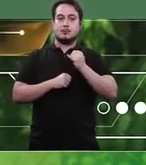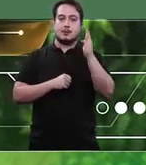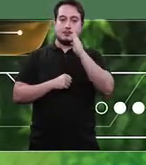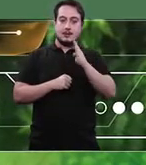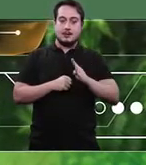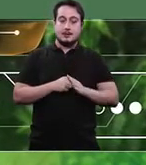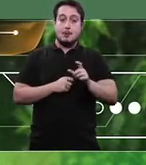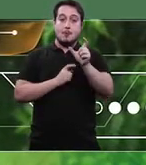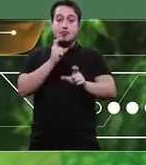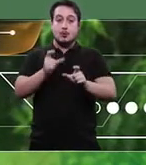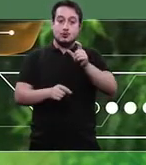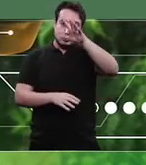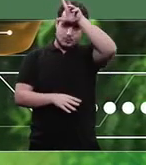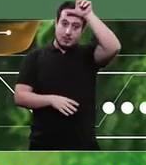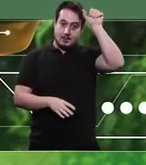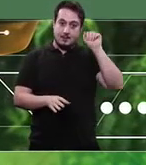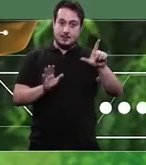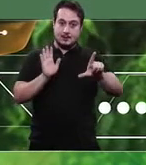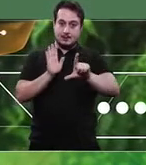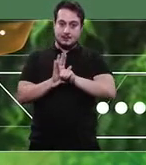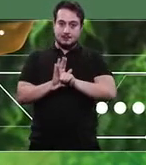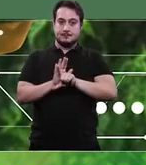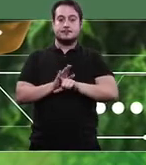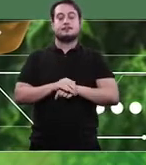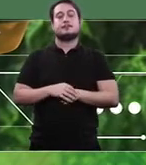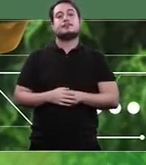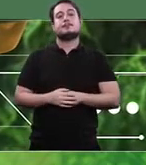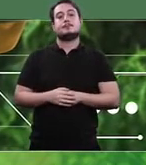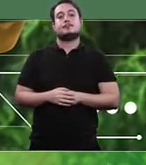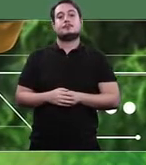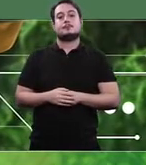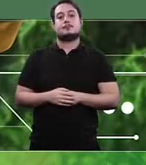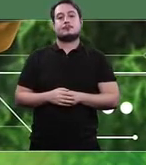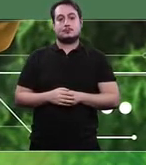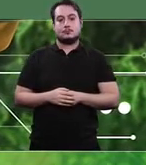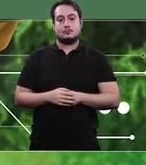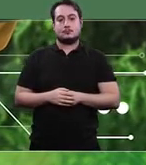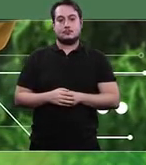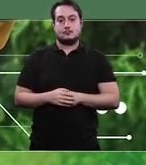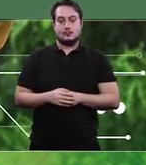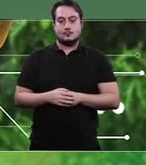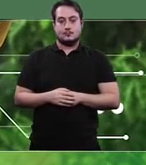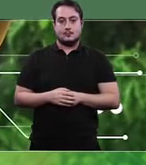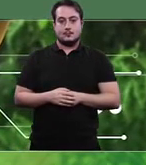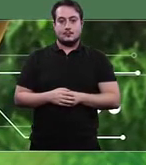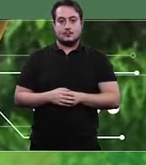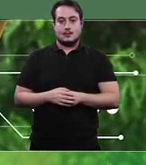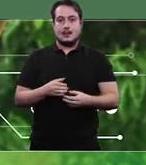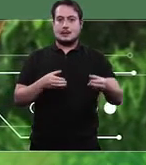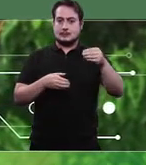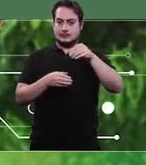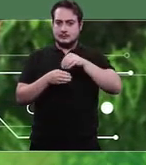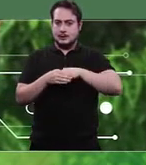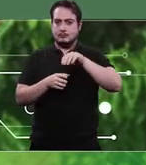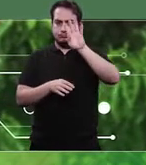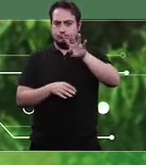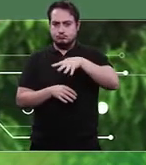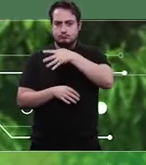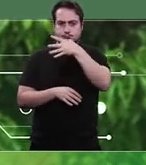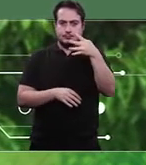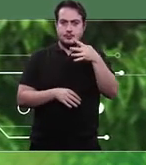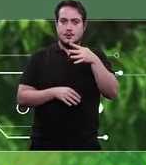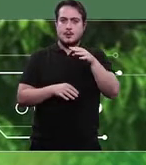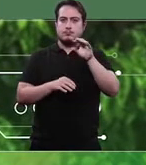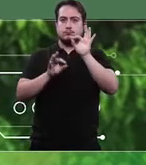do agronegócio da Amazônia Legal. Pode passar? E dentro desses recortes, a gente